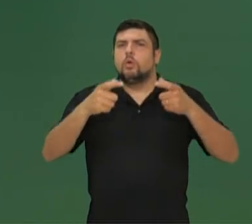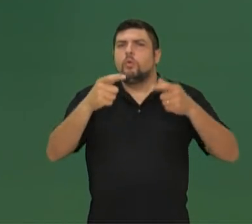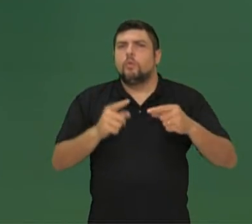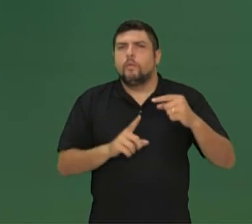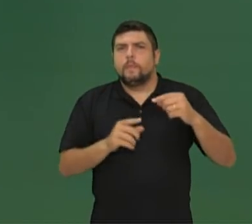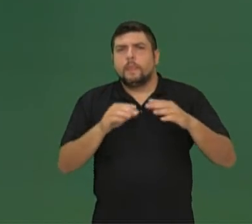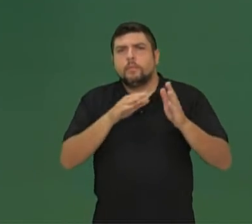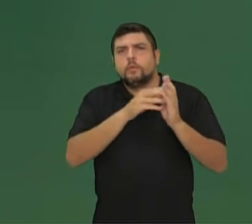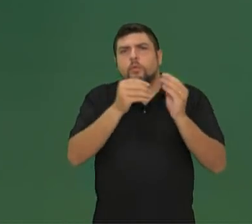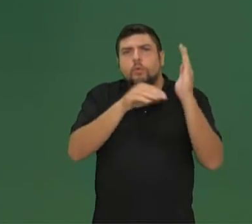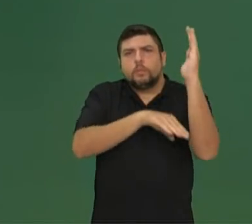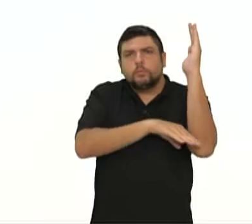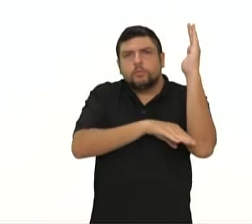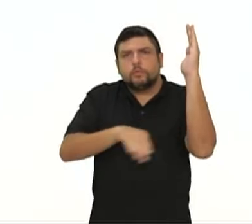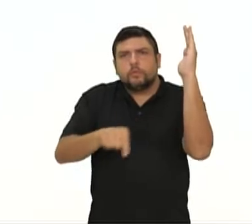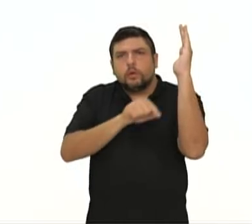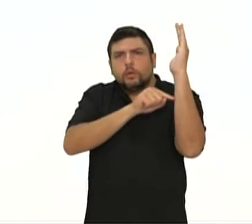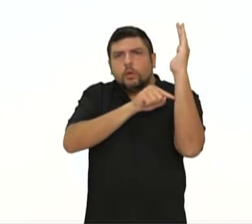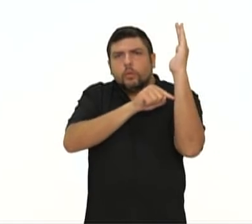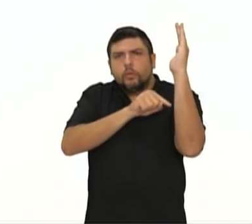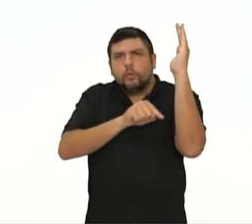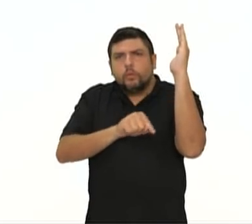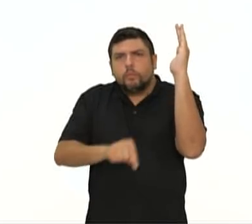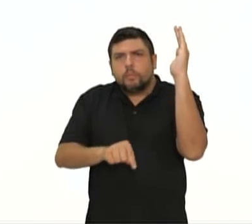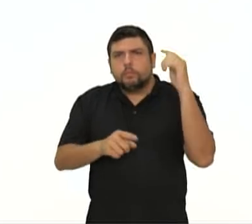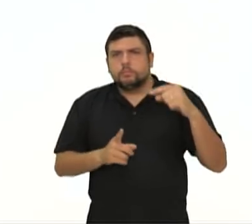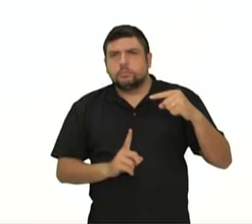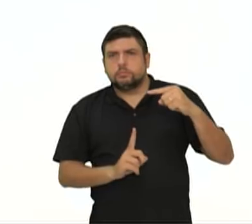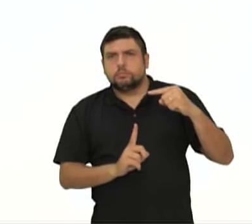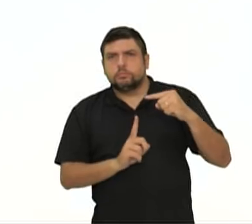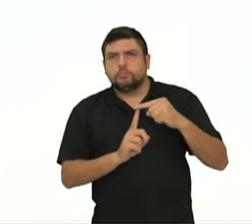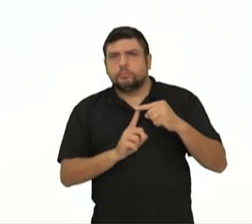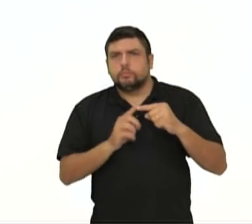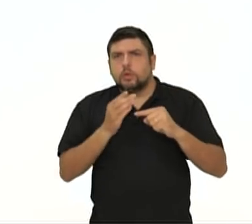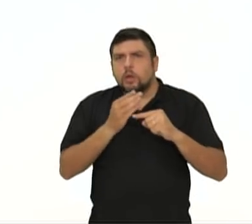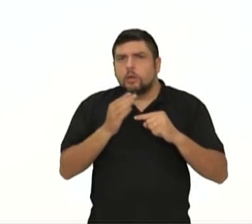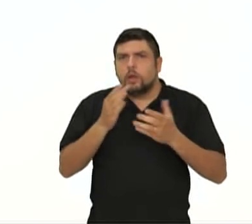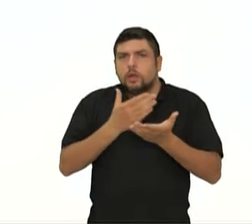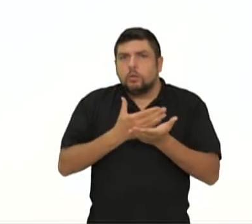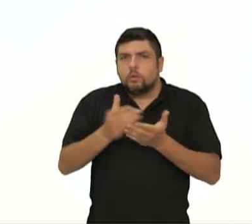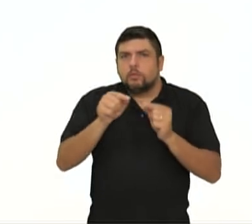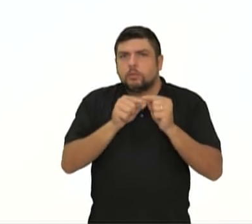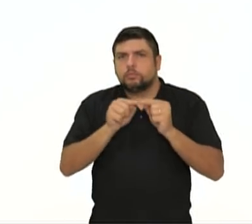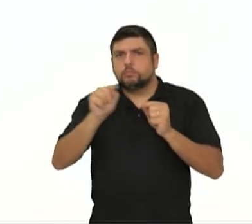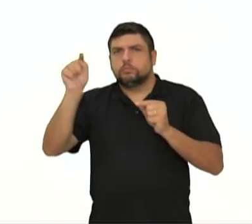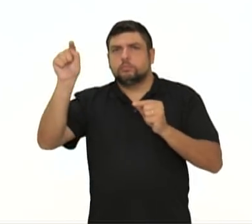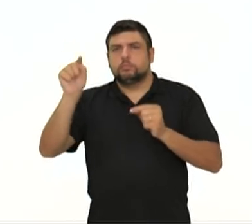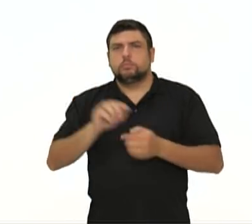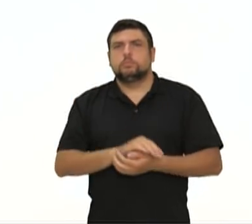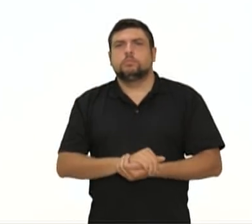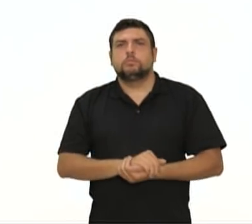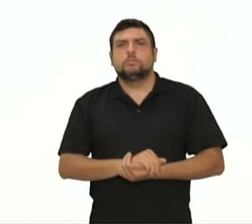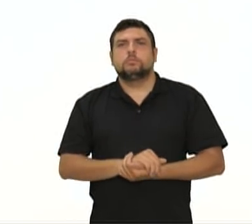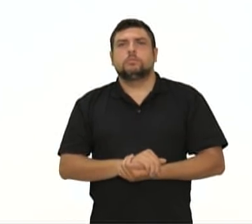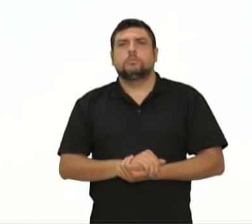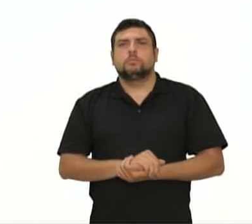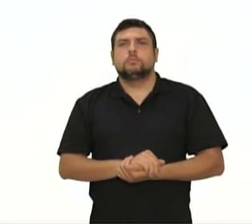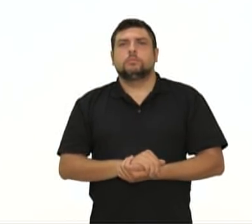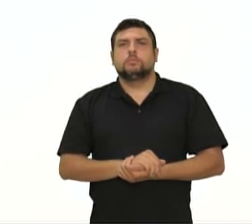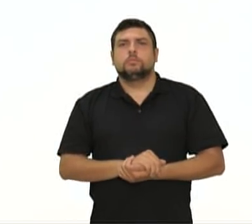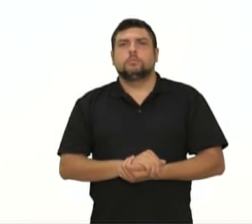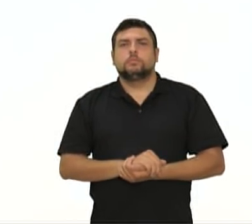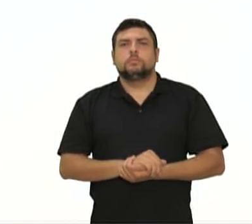como se fosse o início dela, né? O menor ponto nesse caso. Então, aqui, o f de x é igual ao módulo de